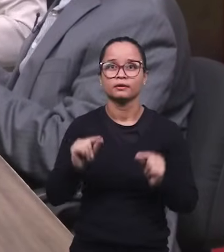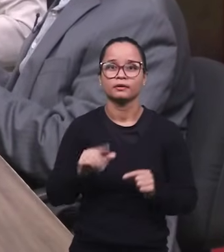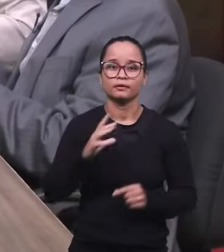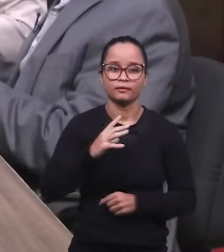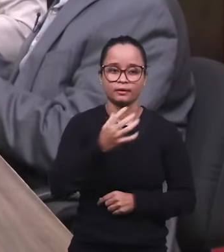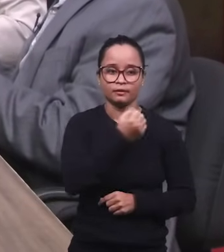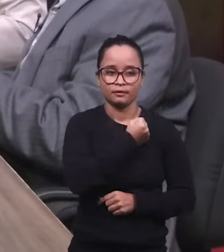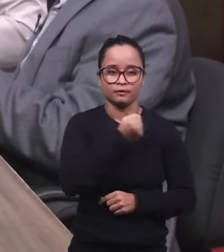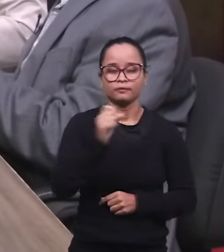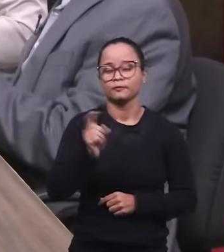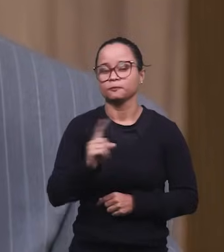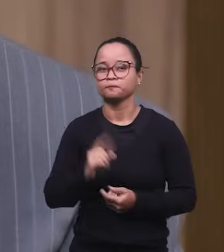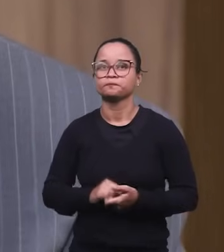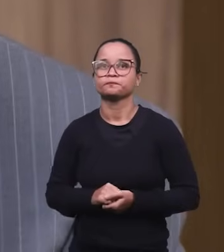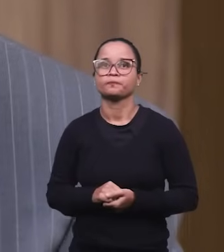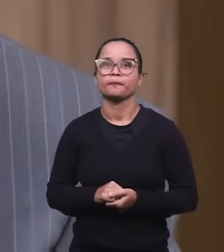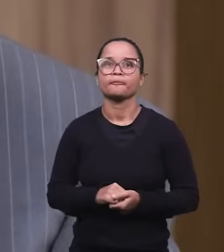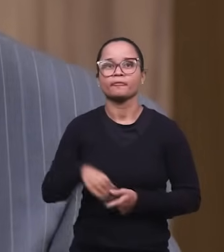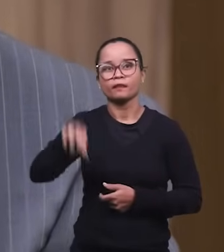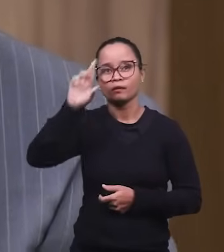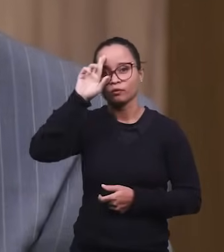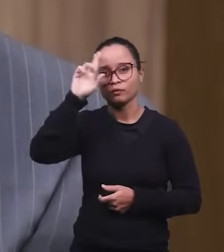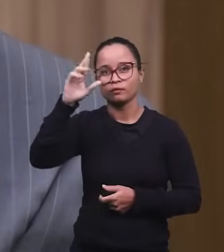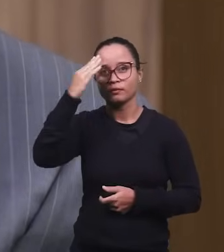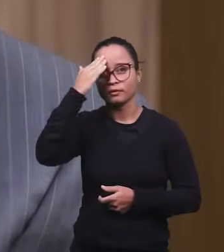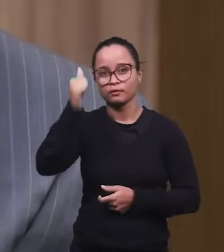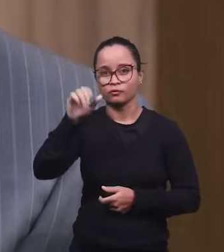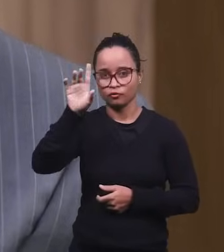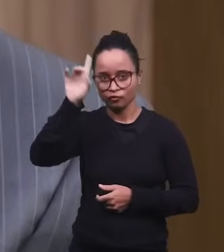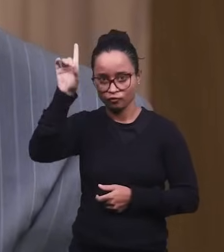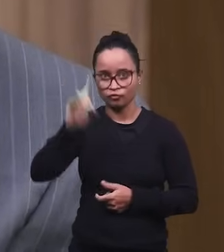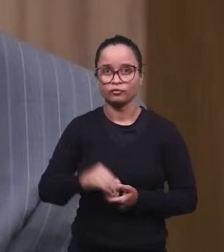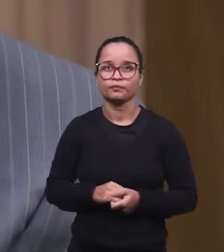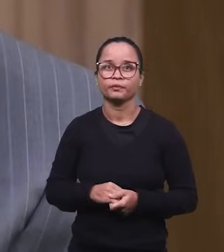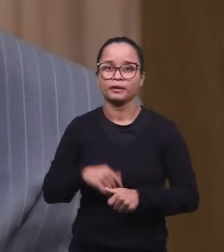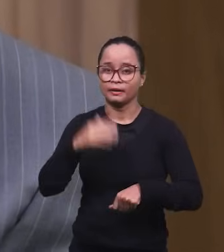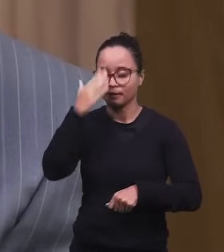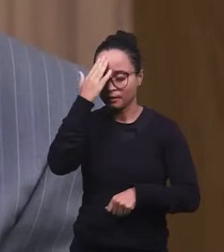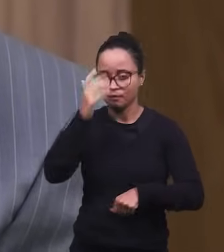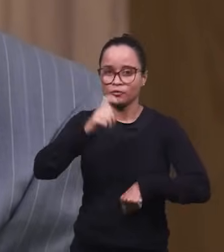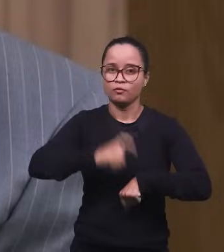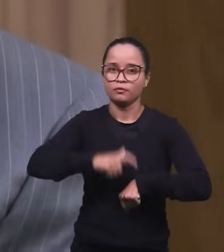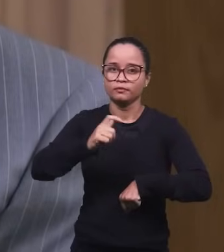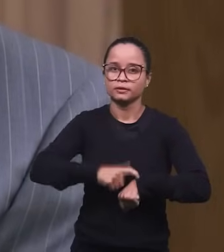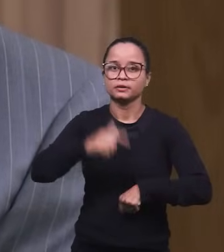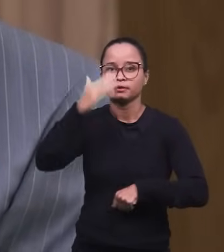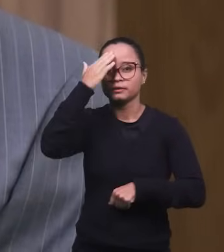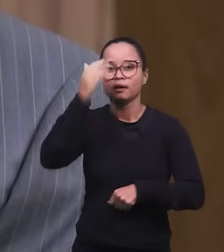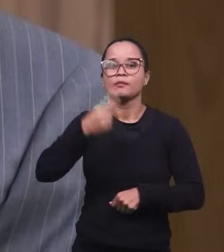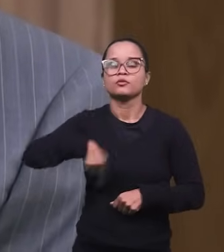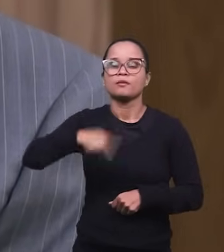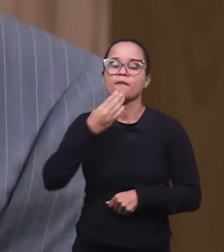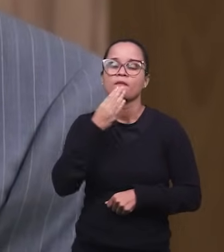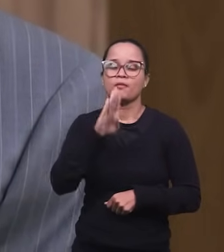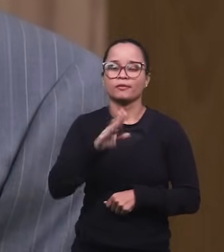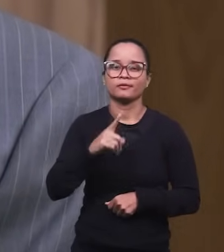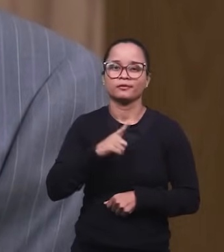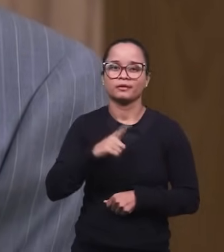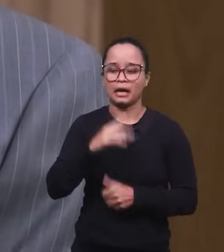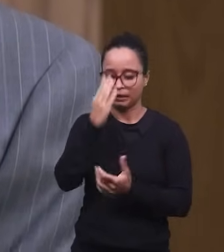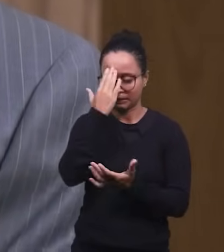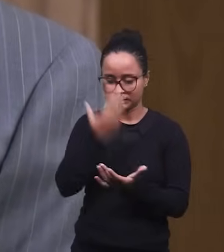está dizendo se vai ser salvo ou não, né? O Senhor sabe o dia, o Senhor sabe o tempo, o Senhor sabe o momento. Nós temos uma